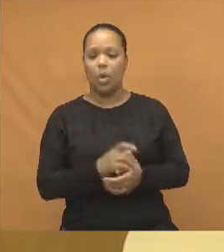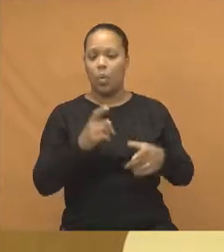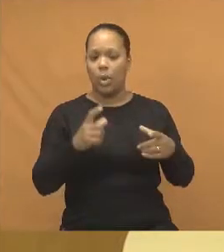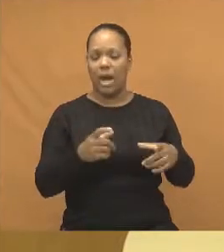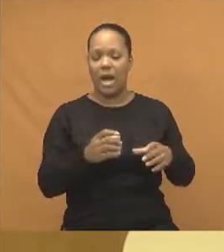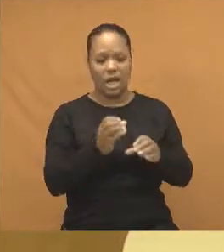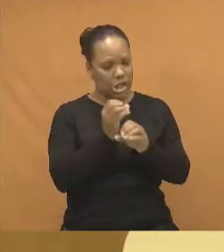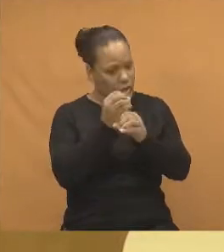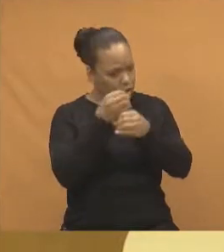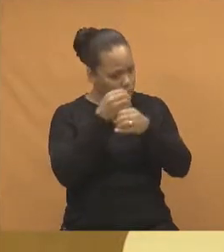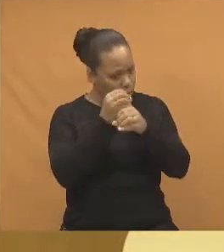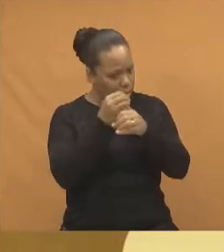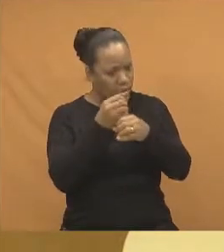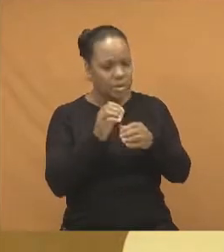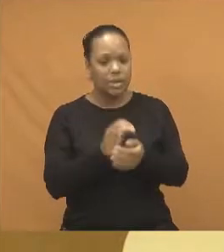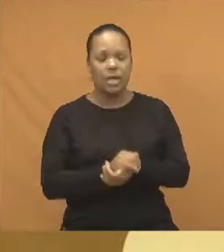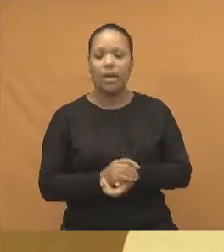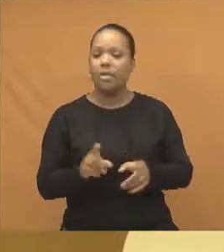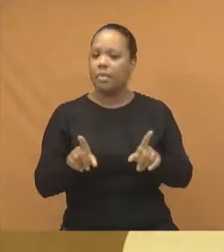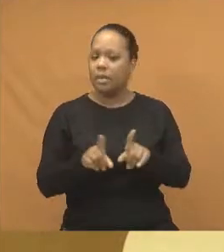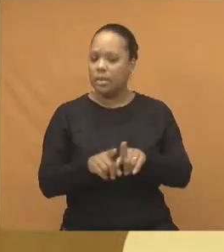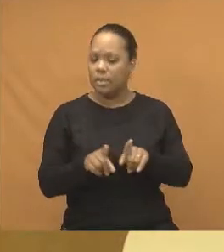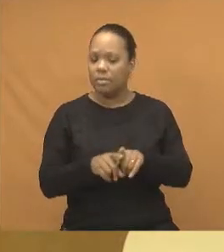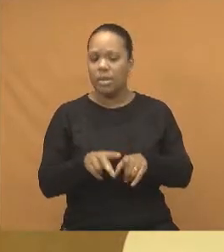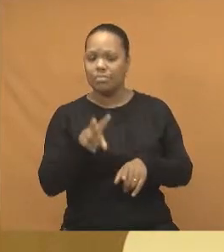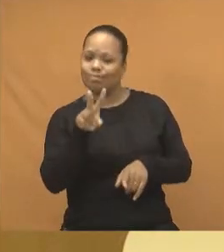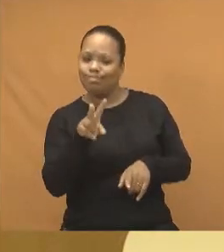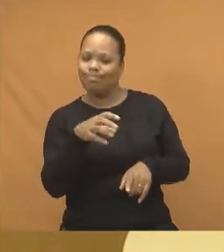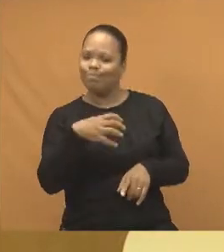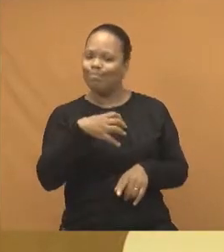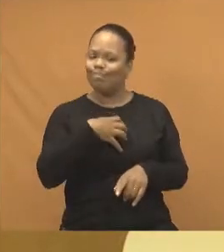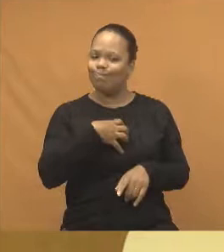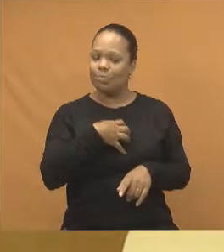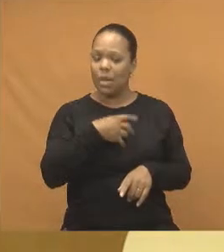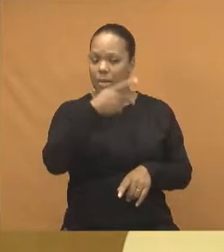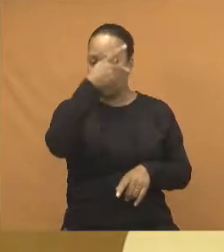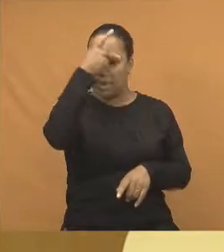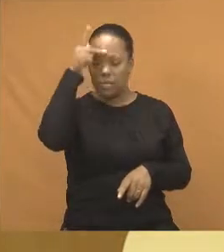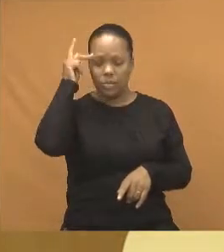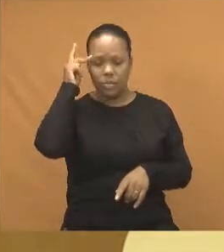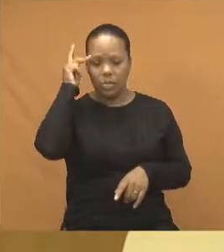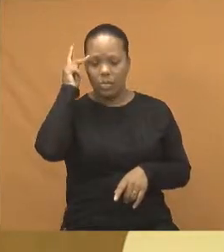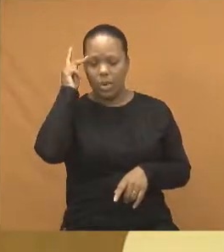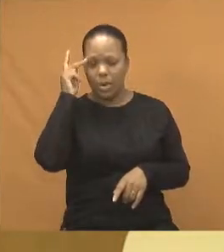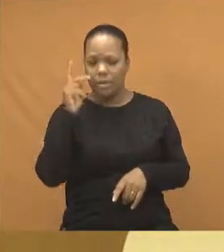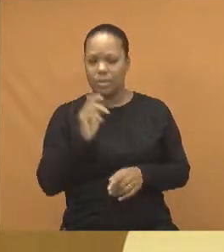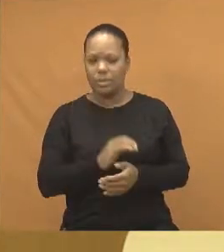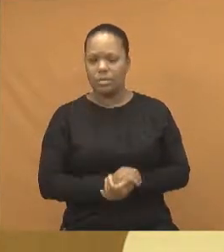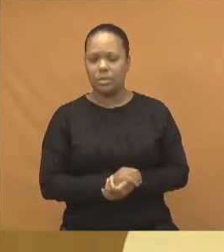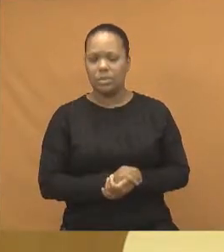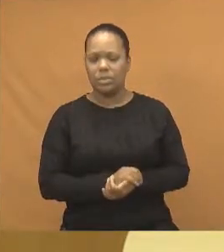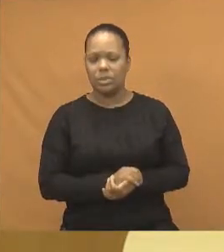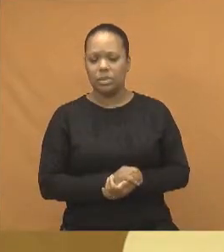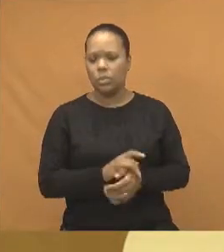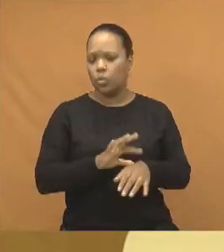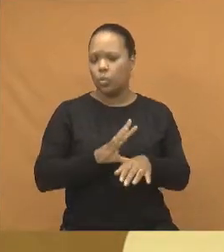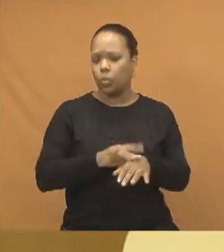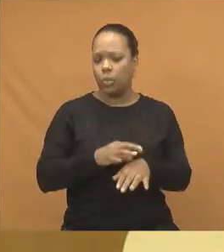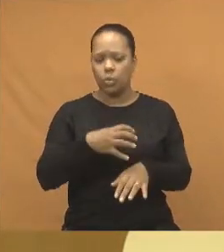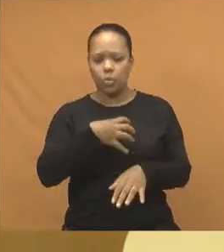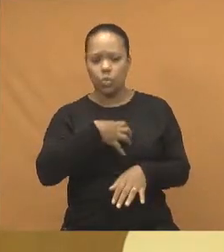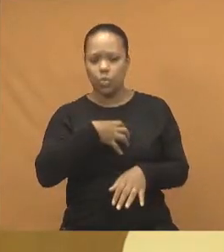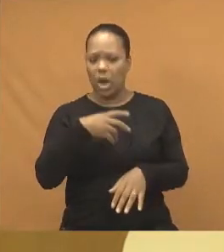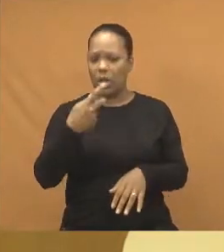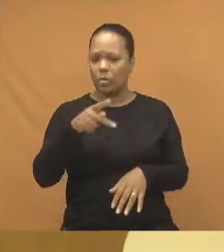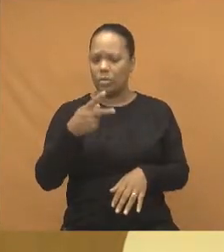exame, que também tem esse mesmo olhar. A prioridade é o cidadão, a prioridade é o Estado que ele